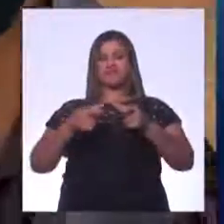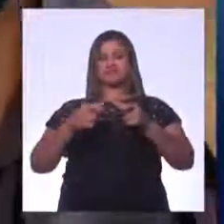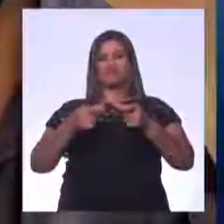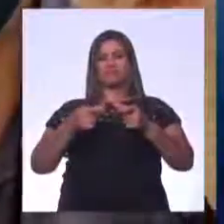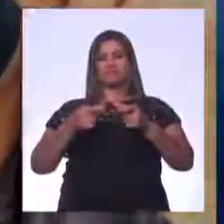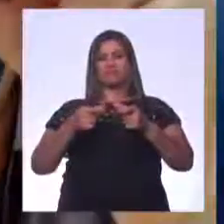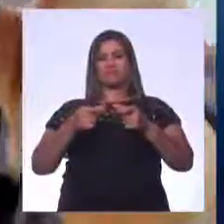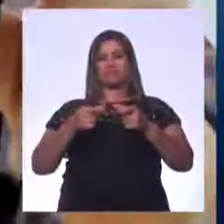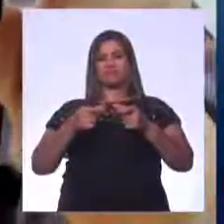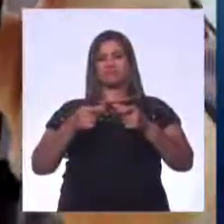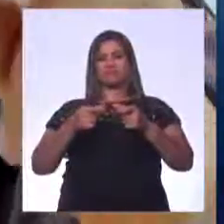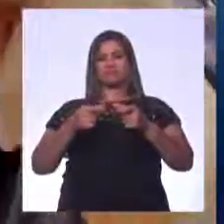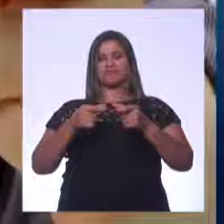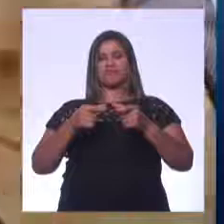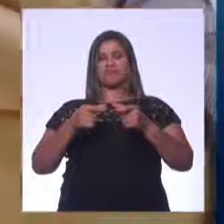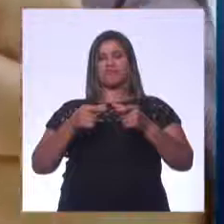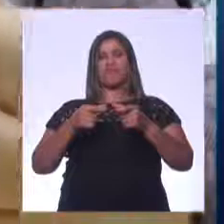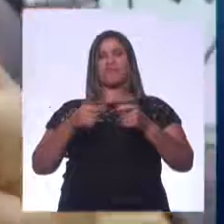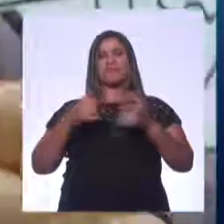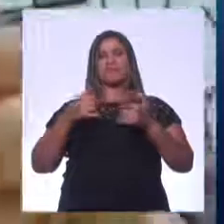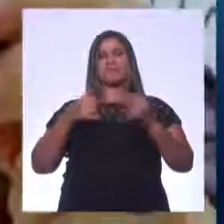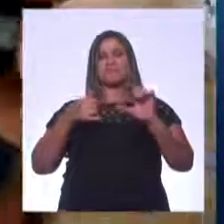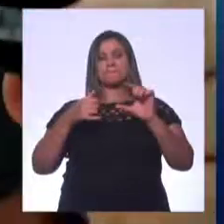o porta-pilhas,